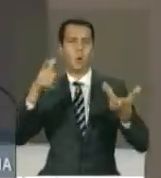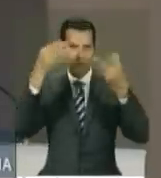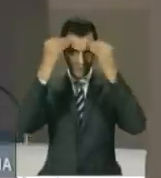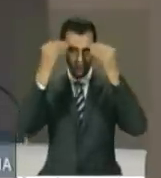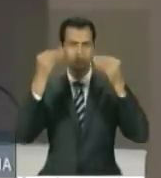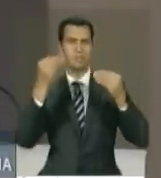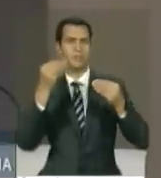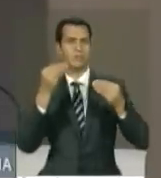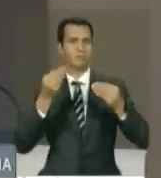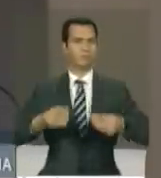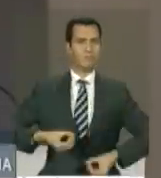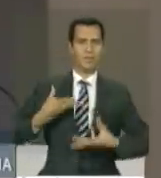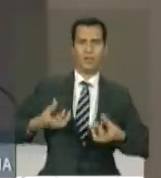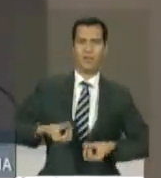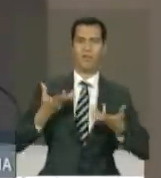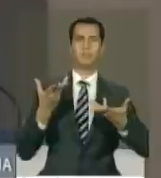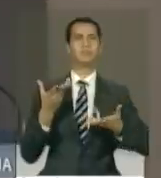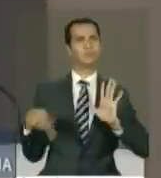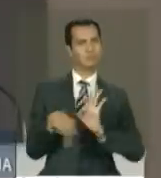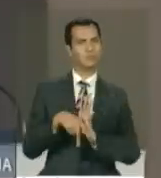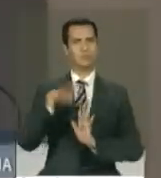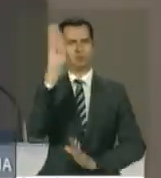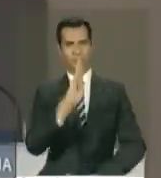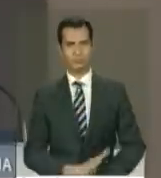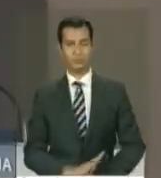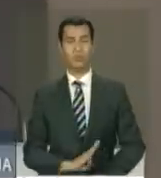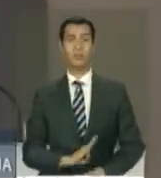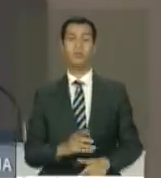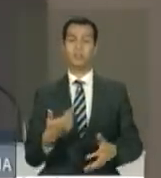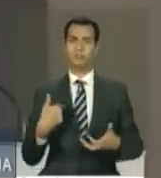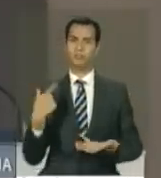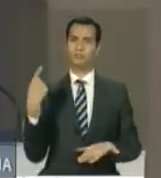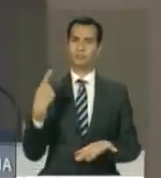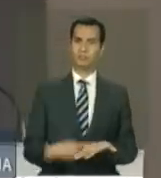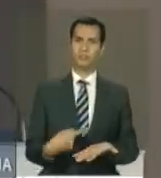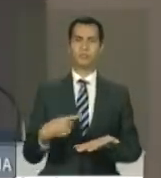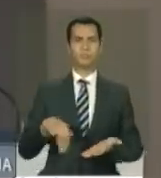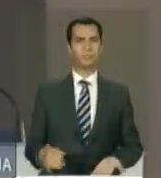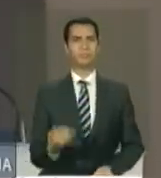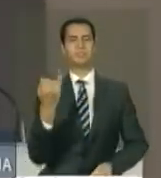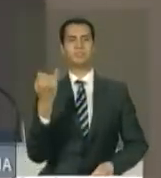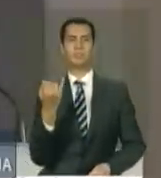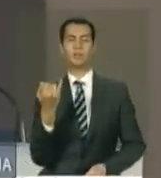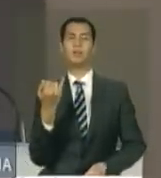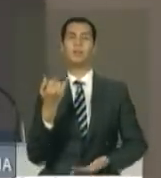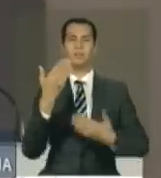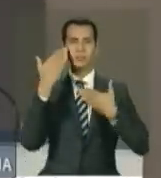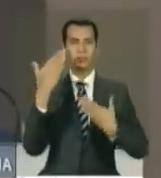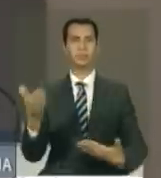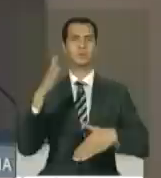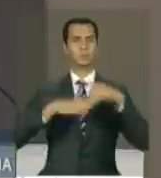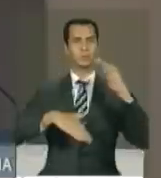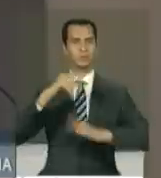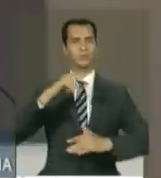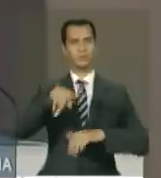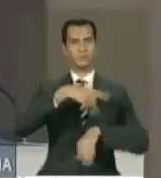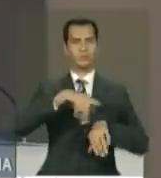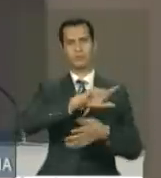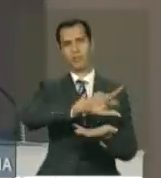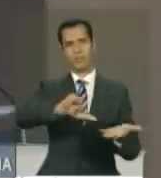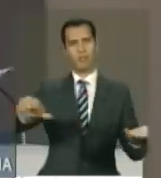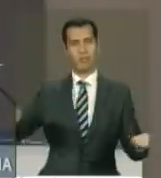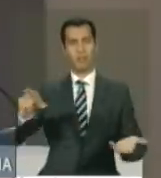país. Aproveito essa oportunidade para agradecer os profissionais de diversos países que